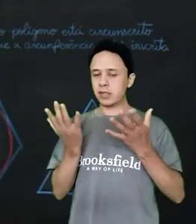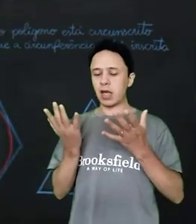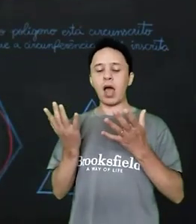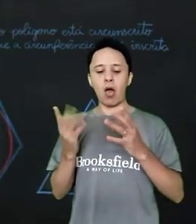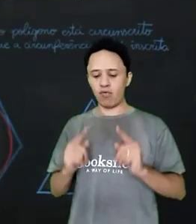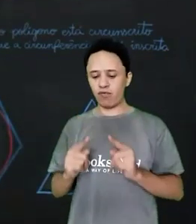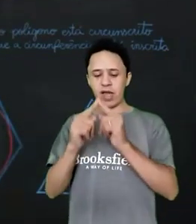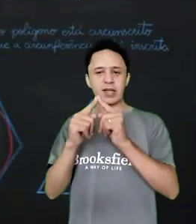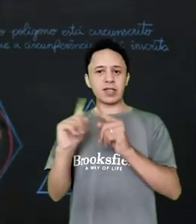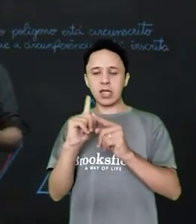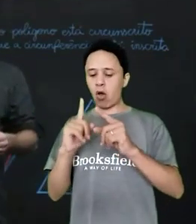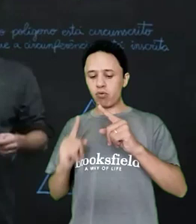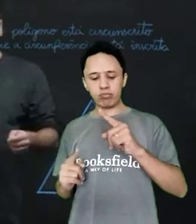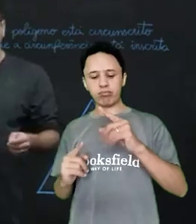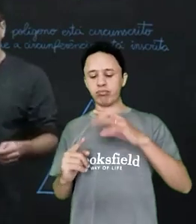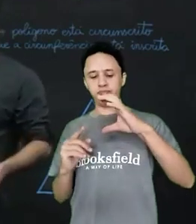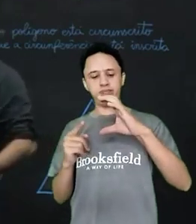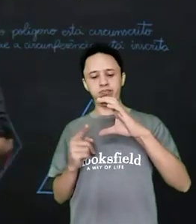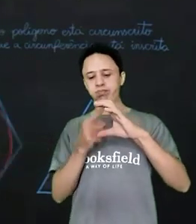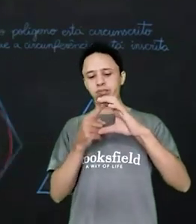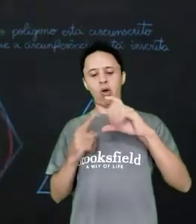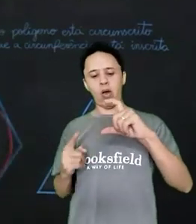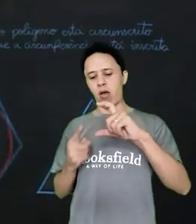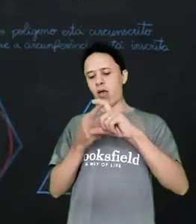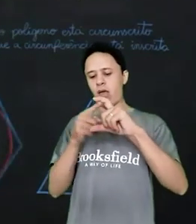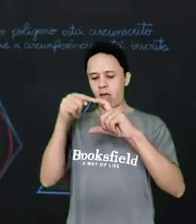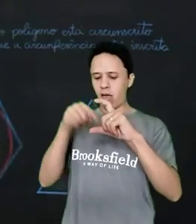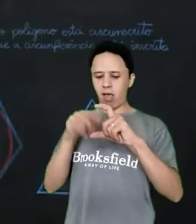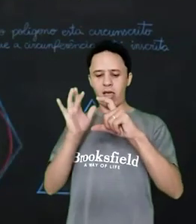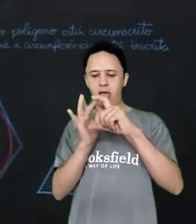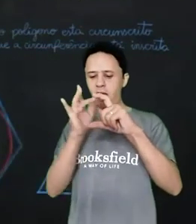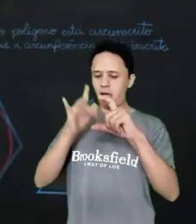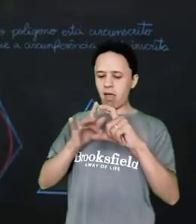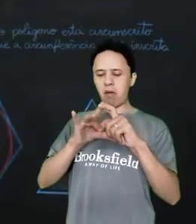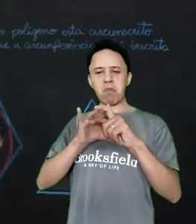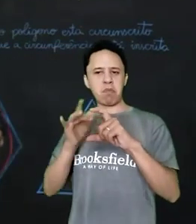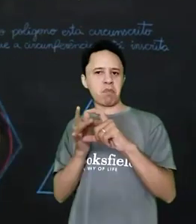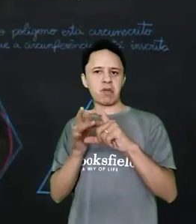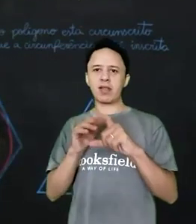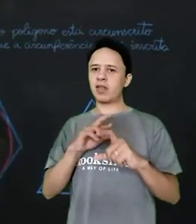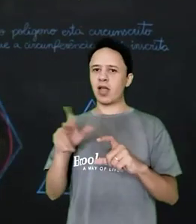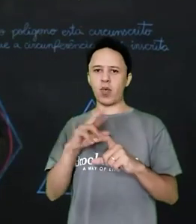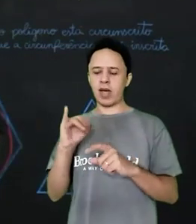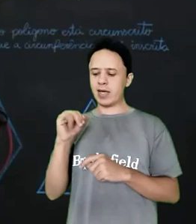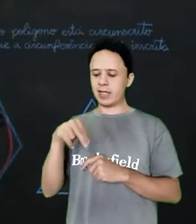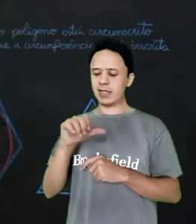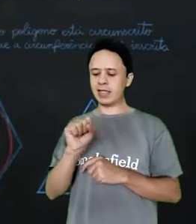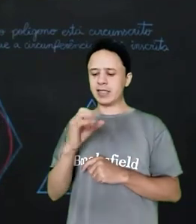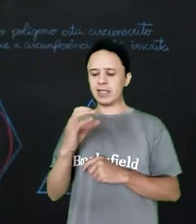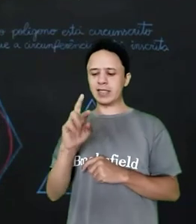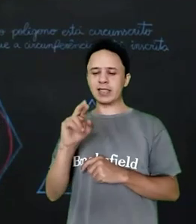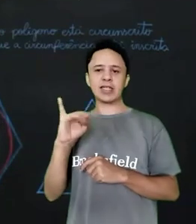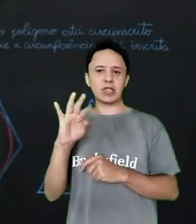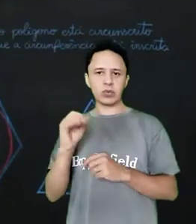seus vértices não estarem tocando no contorno, nós não podemos classificar o polígono como sendo inscrito. Uma